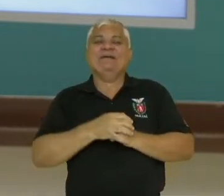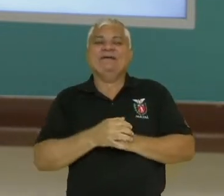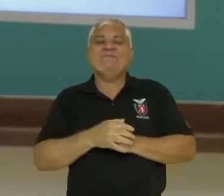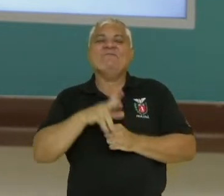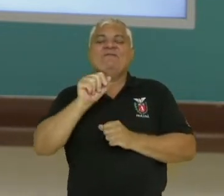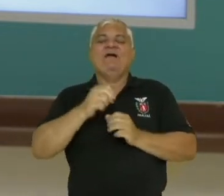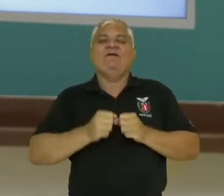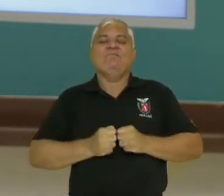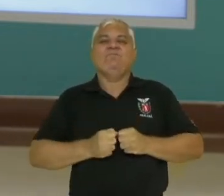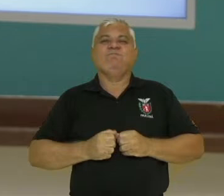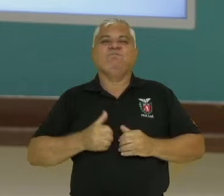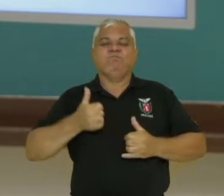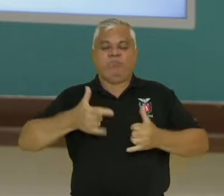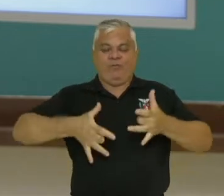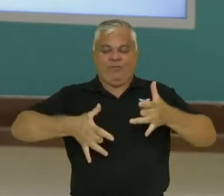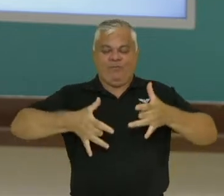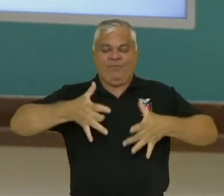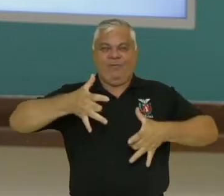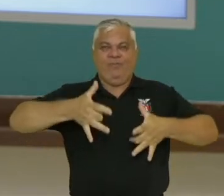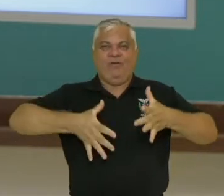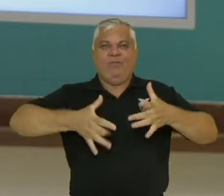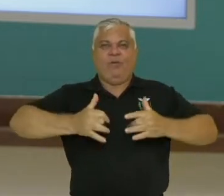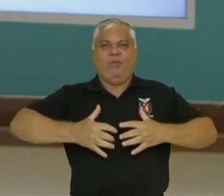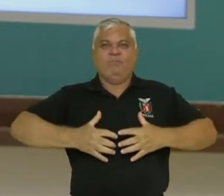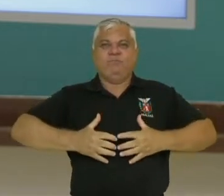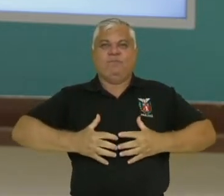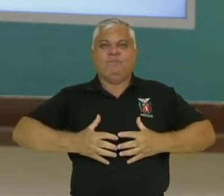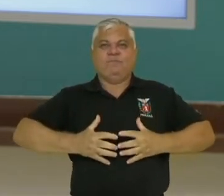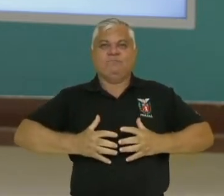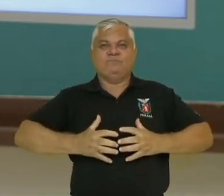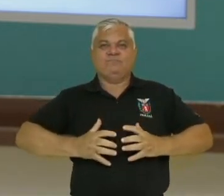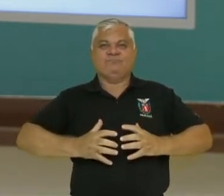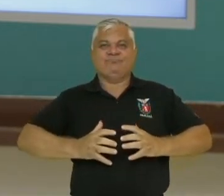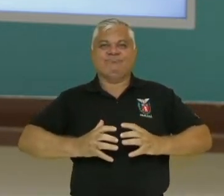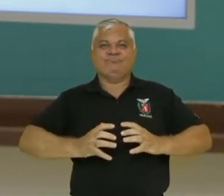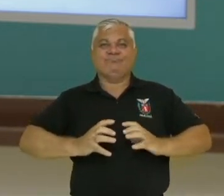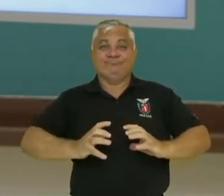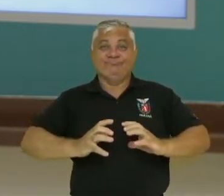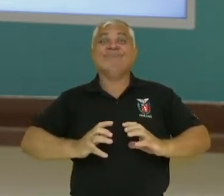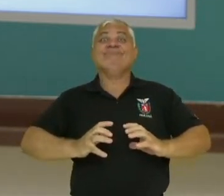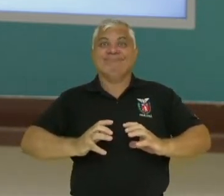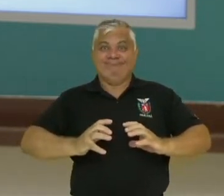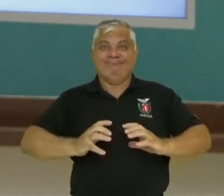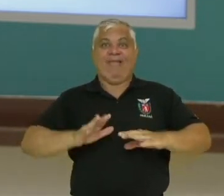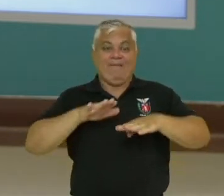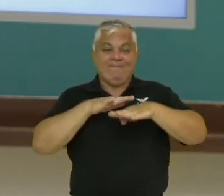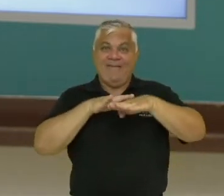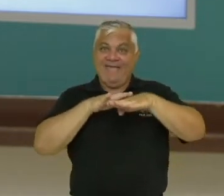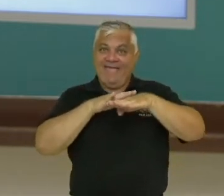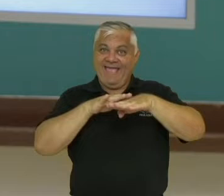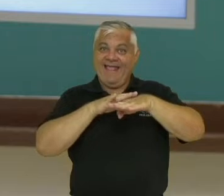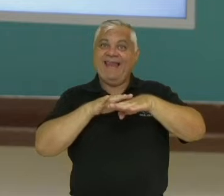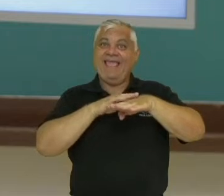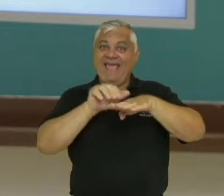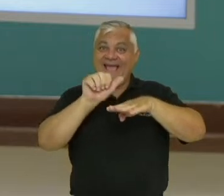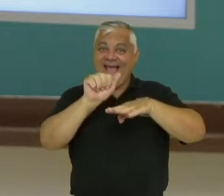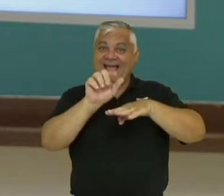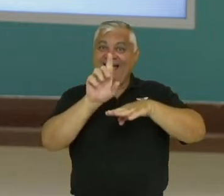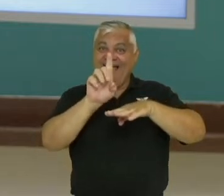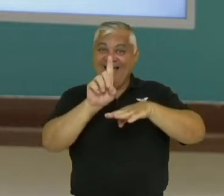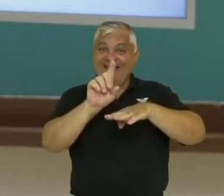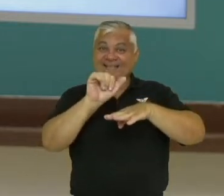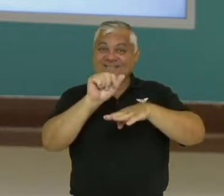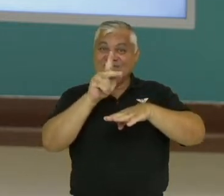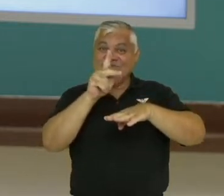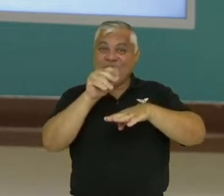Se acumulando também nas nossas células de gordura, nos adipócitos. Então também está associado